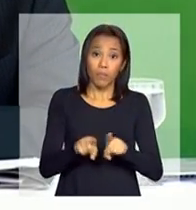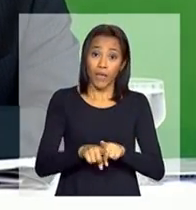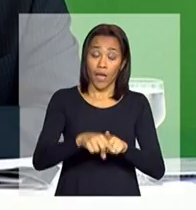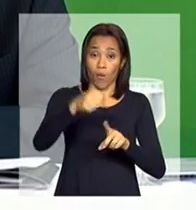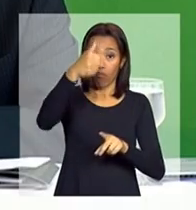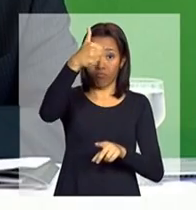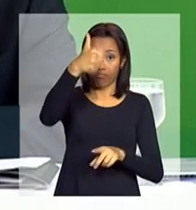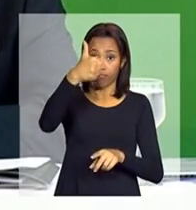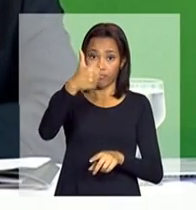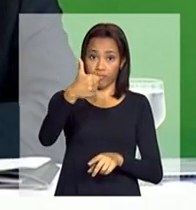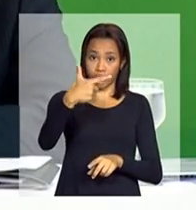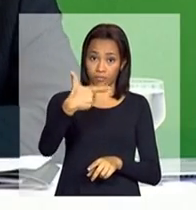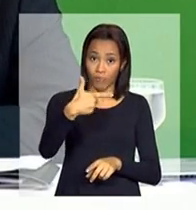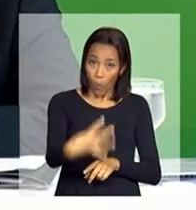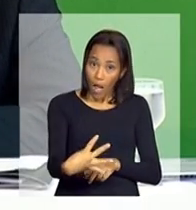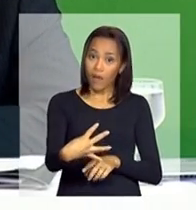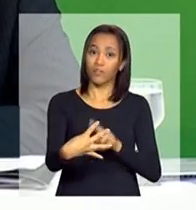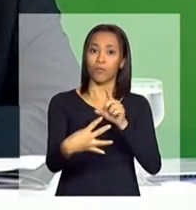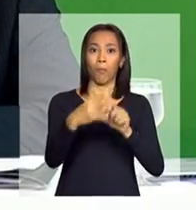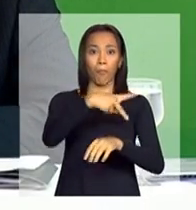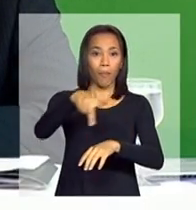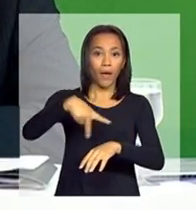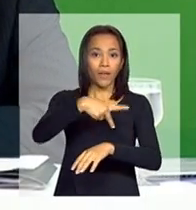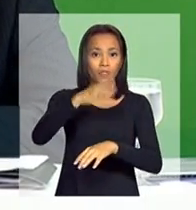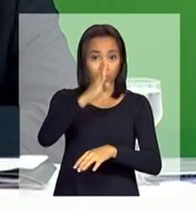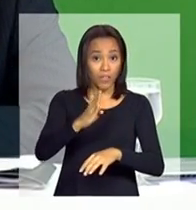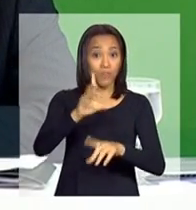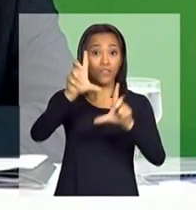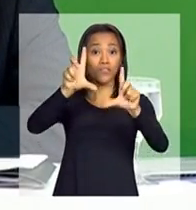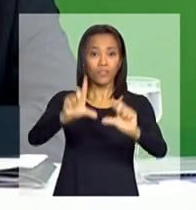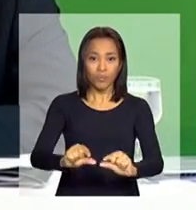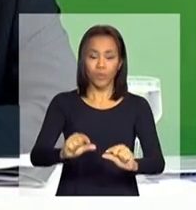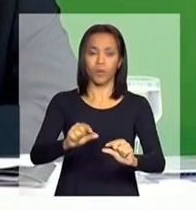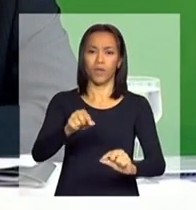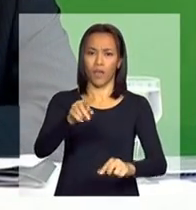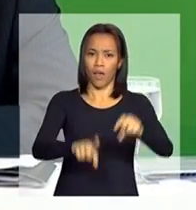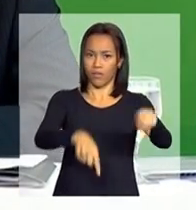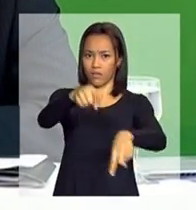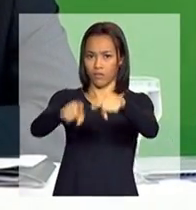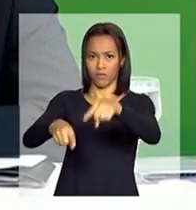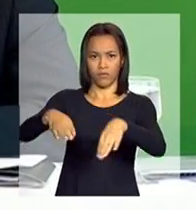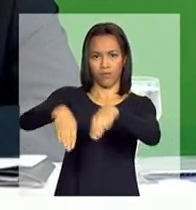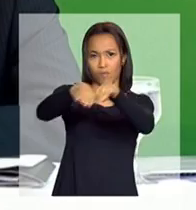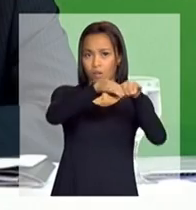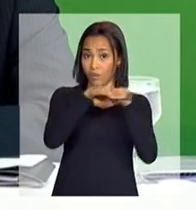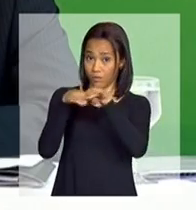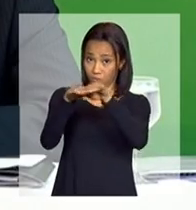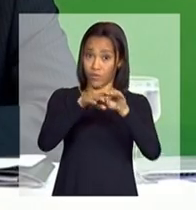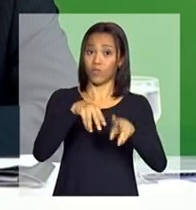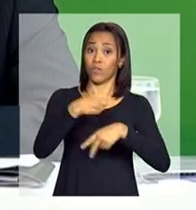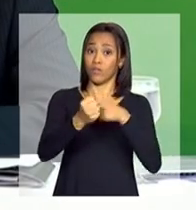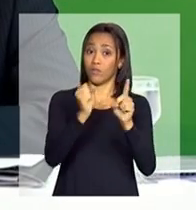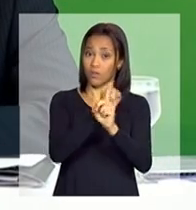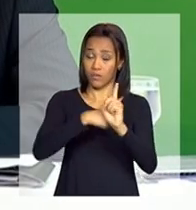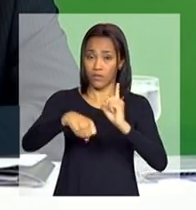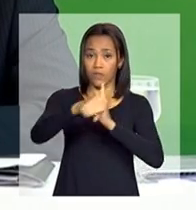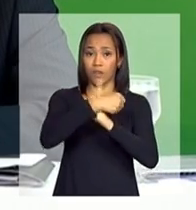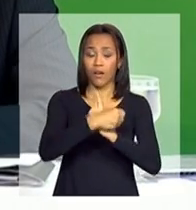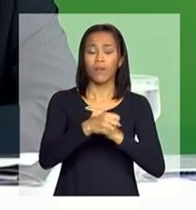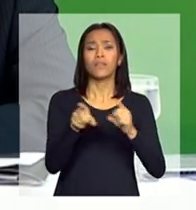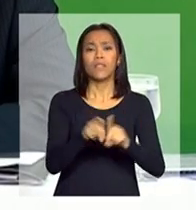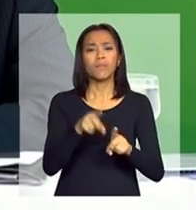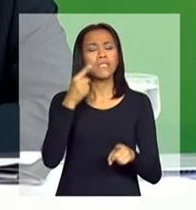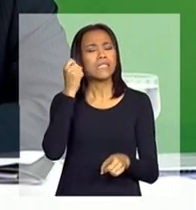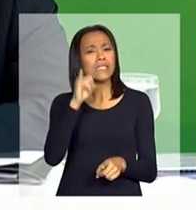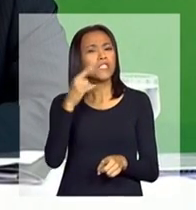país que mais reduziu a desigualdade mas se você olhar por exemplo um dado elementar pra gente pensar o desenvolvimento humano que é